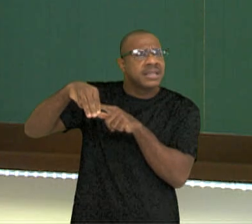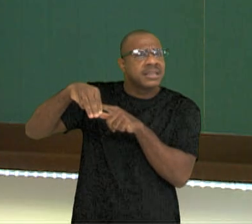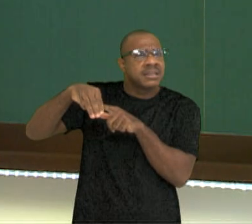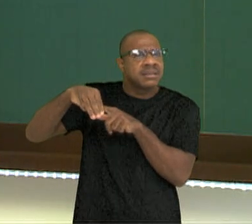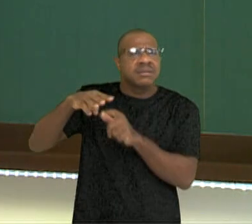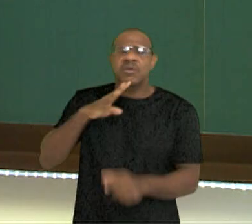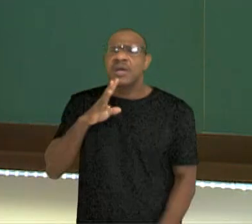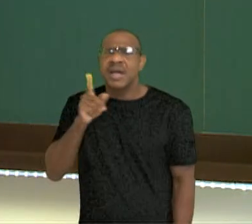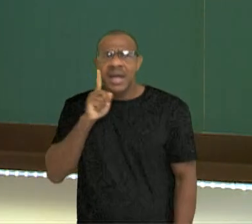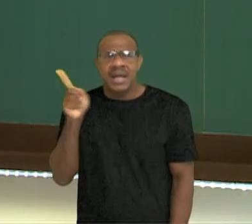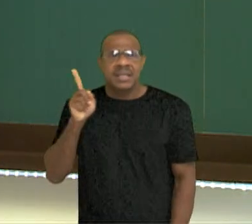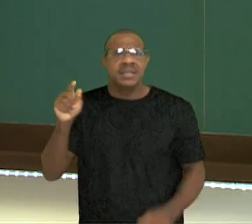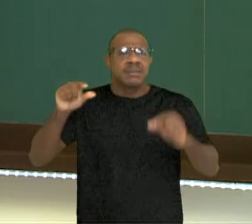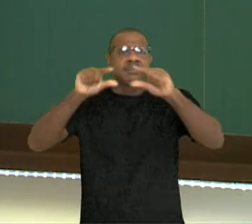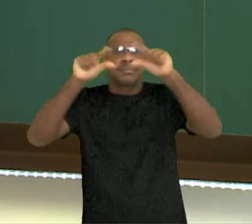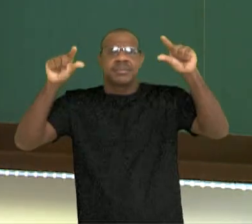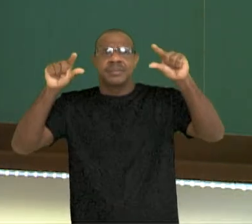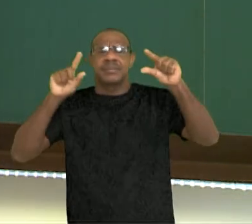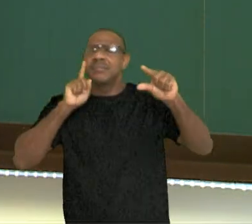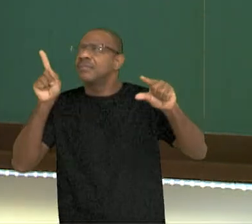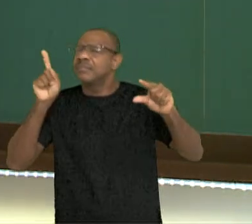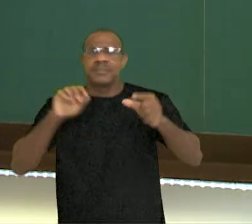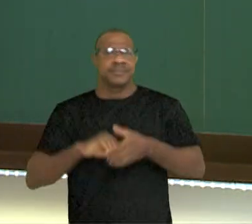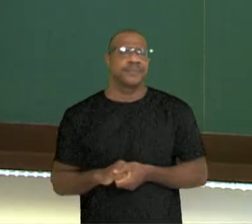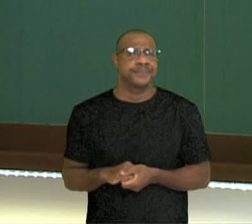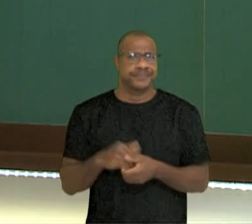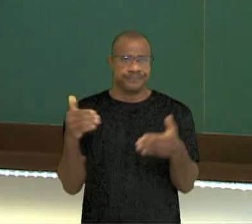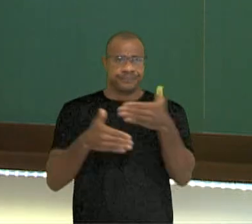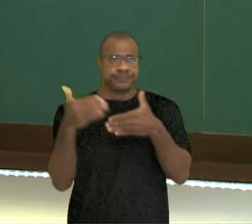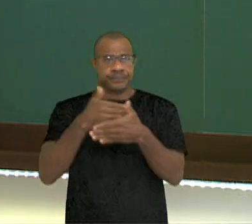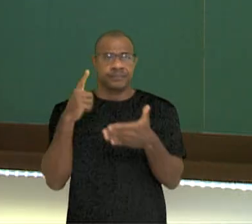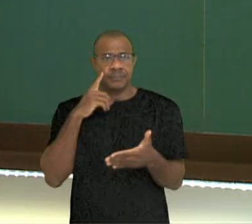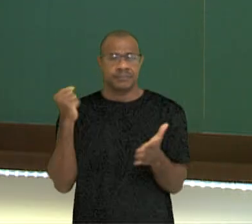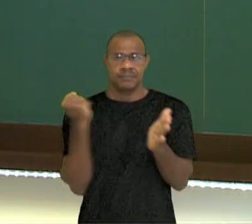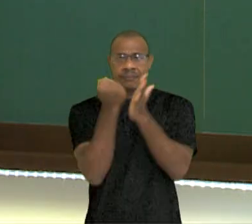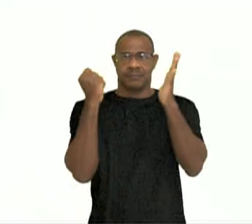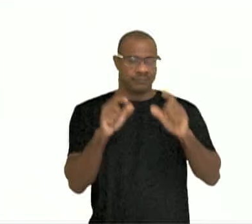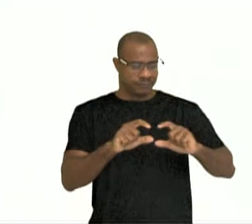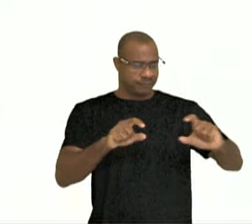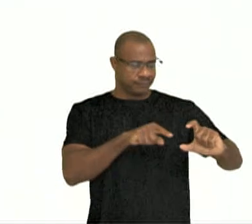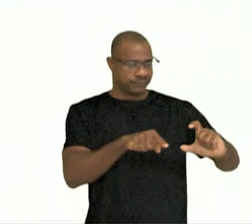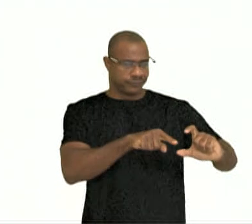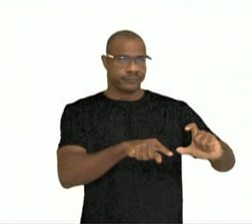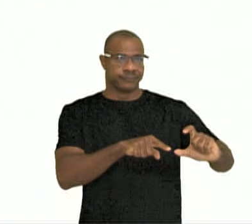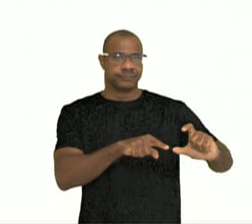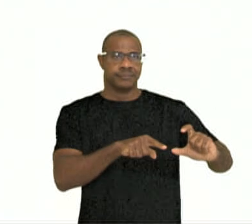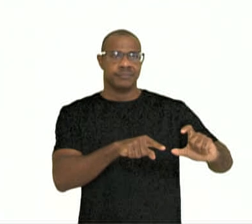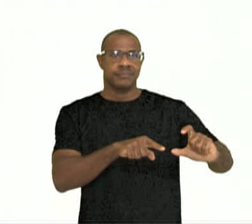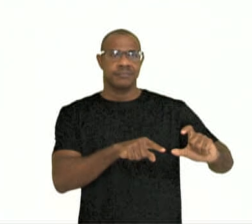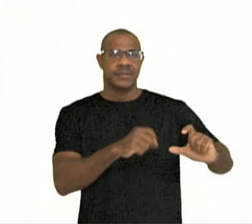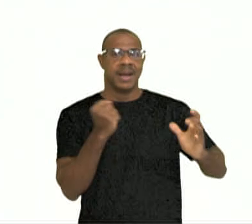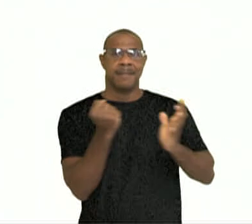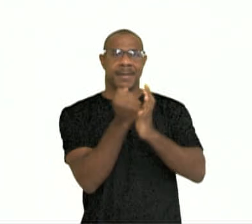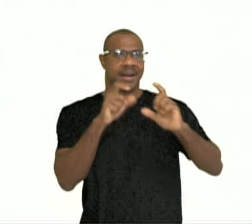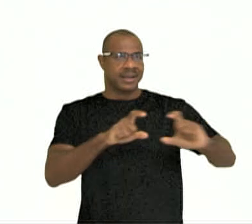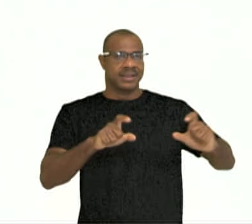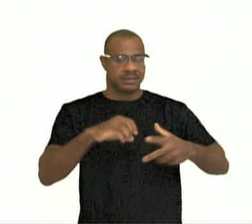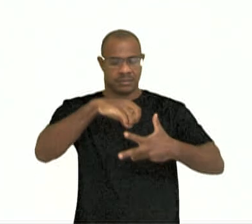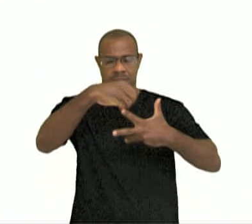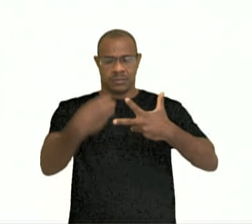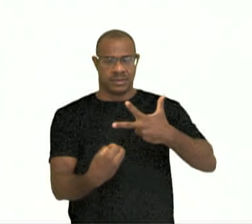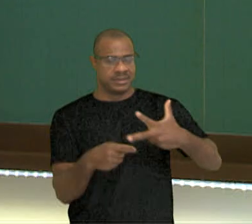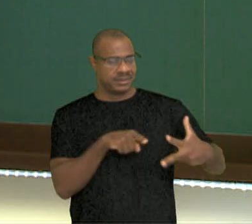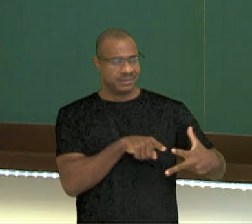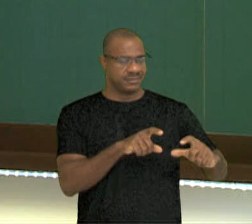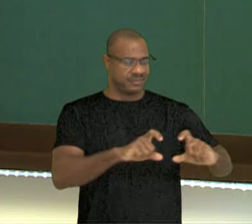Médio. Aqui no slide anterior tem a logo do Enem, ó. Você já deve ter visto em vários outros locais